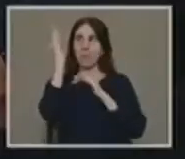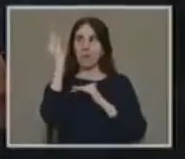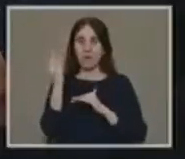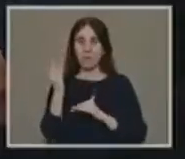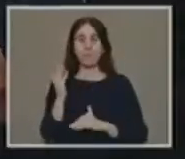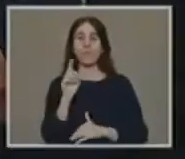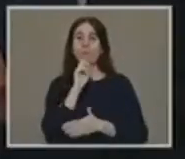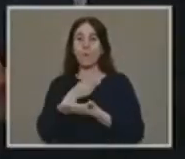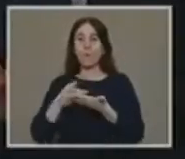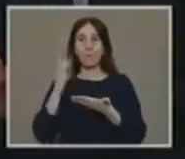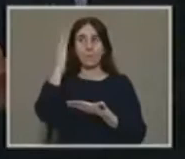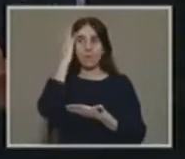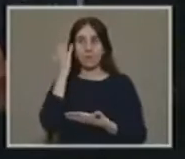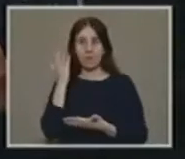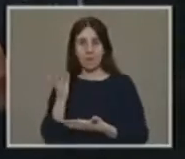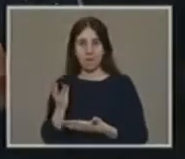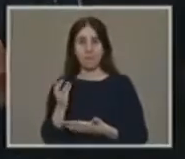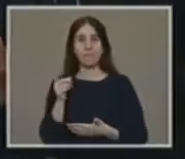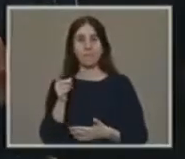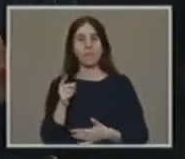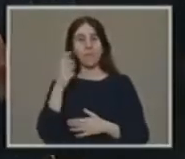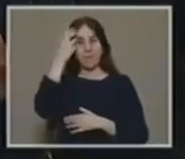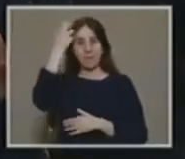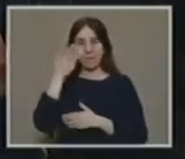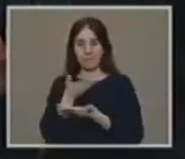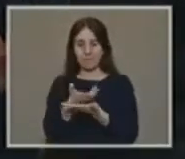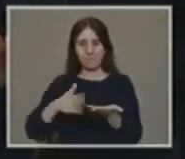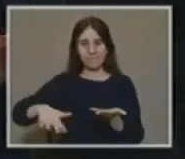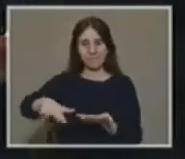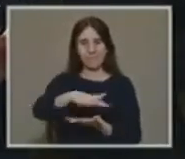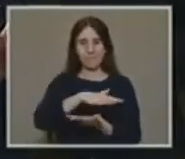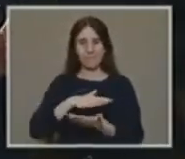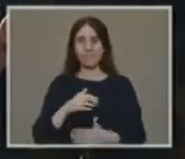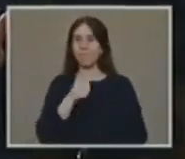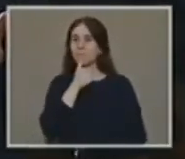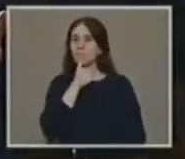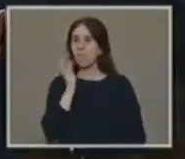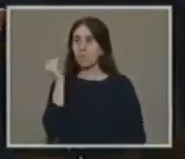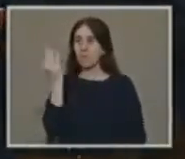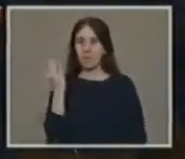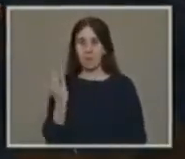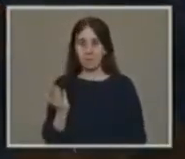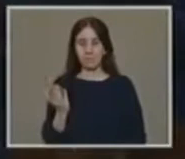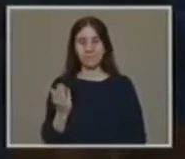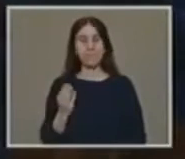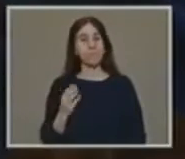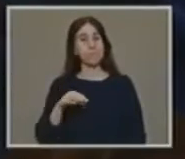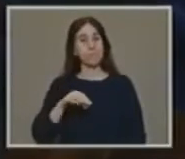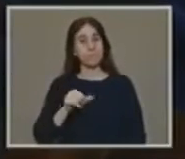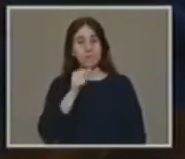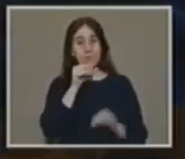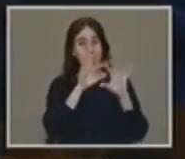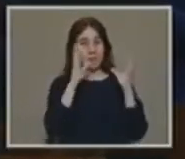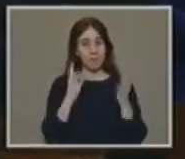santificado seja o vosso nome, venha a nós o vosso reino, seja feita a vossa vontade,